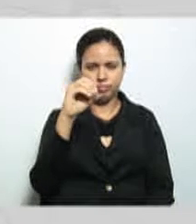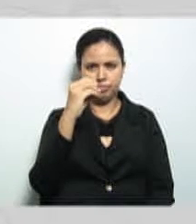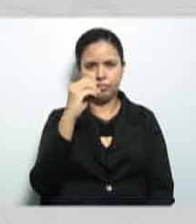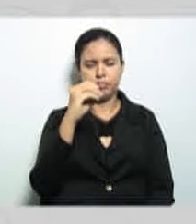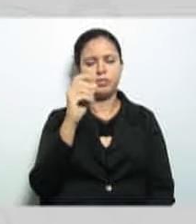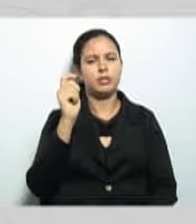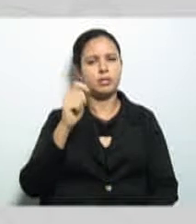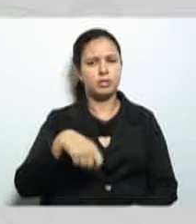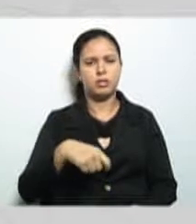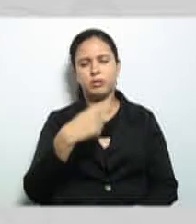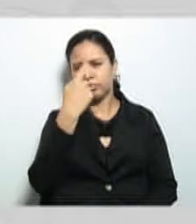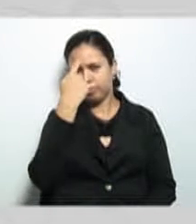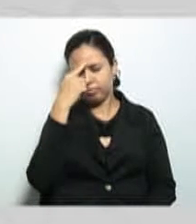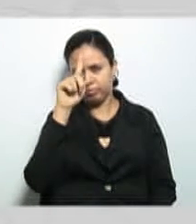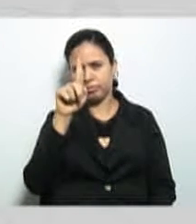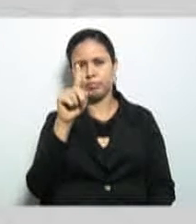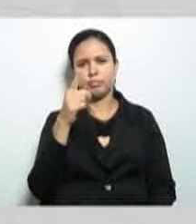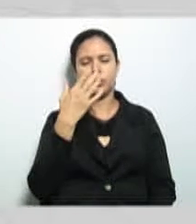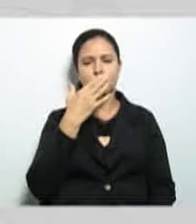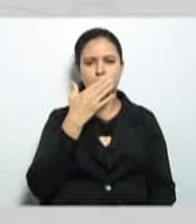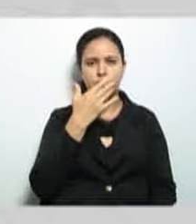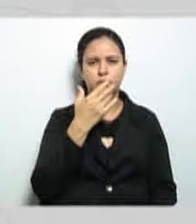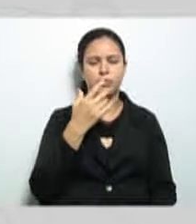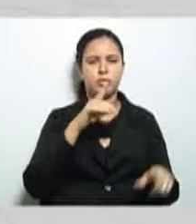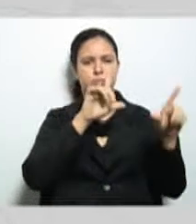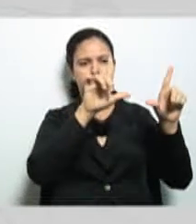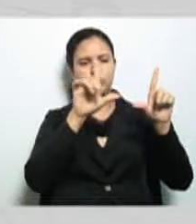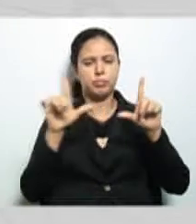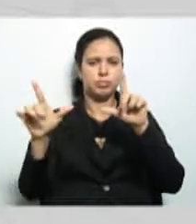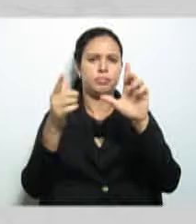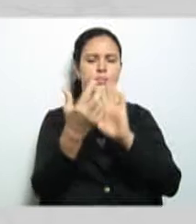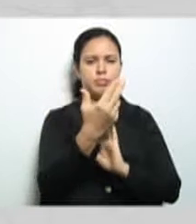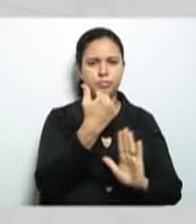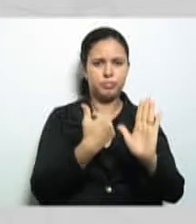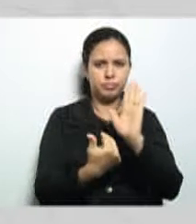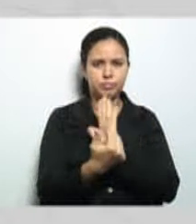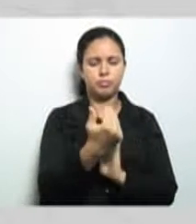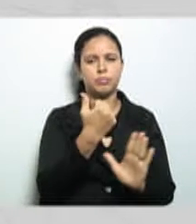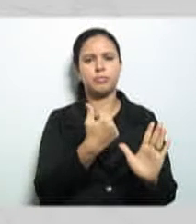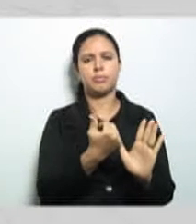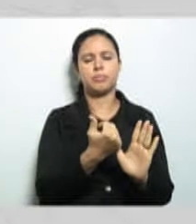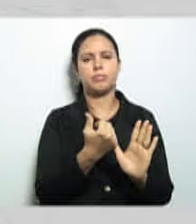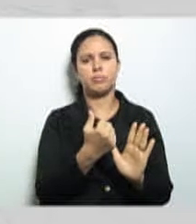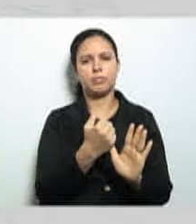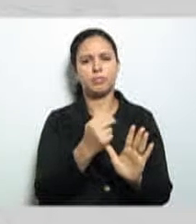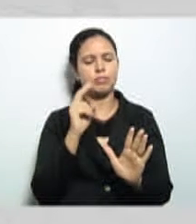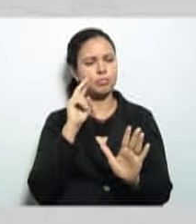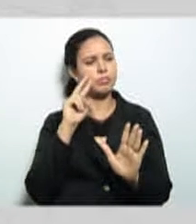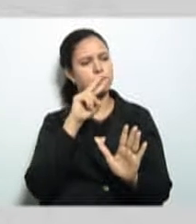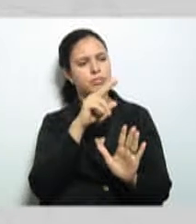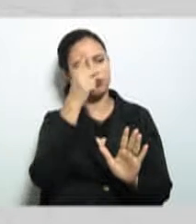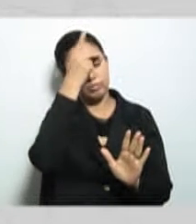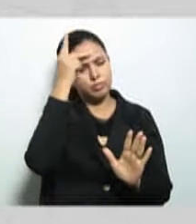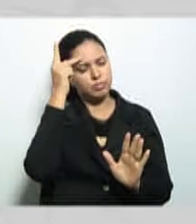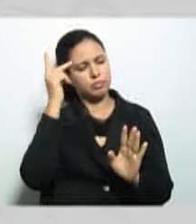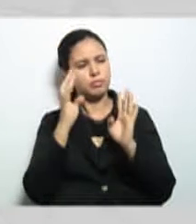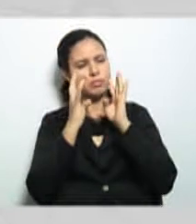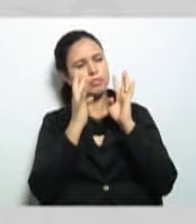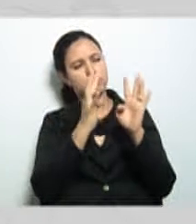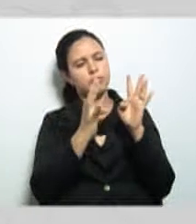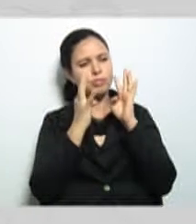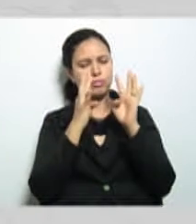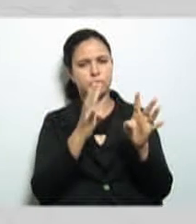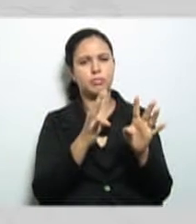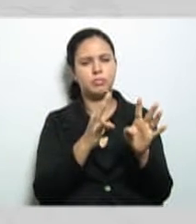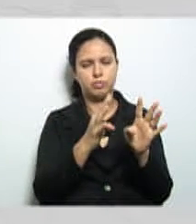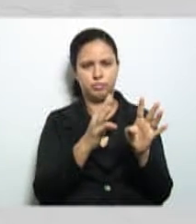bastante criatividade, coloridos, com imagens, né? De uma forma que vocês acham que vai atrair a atenção de um número